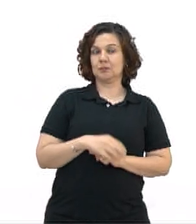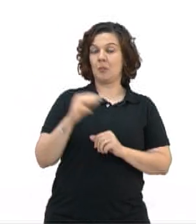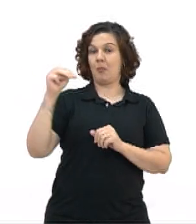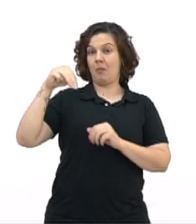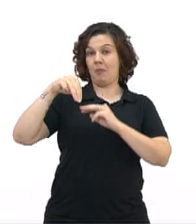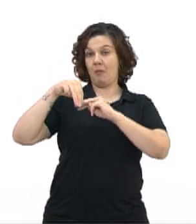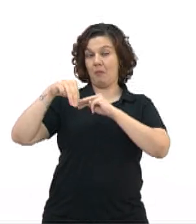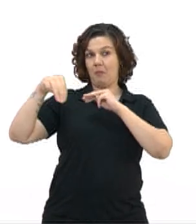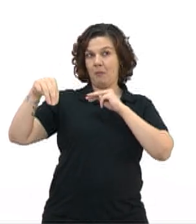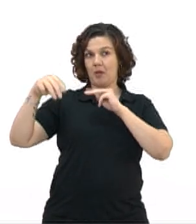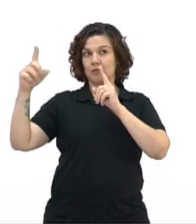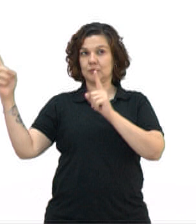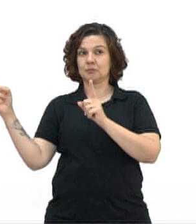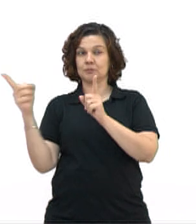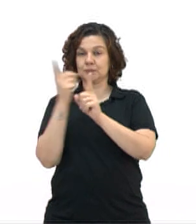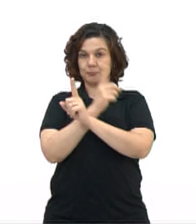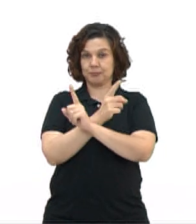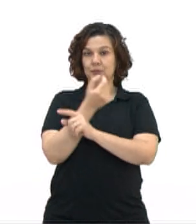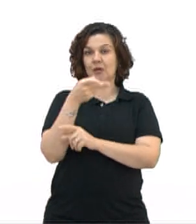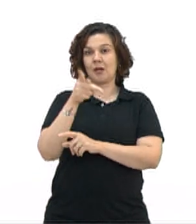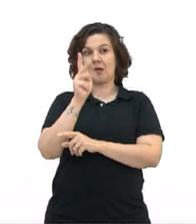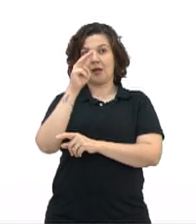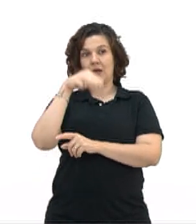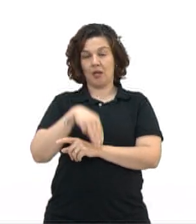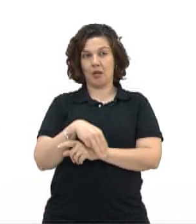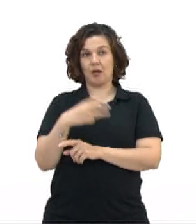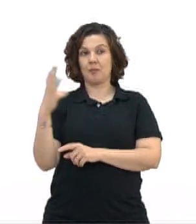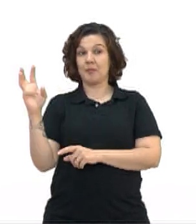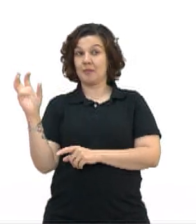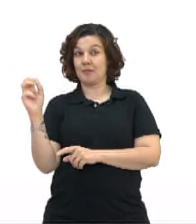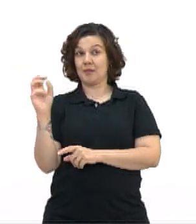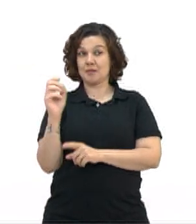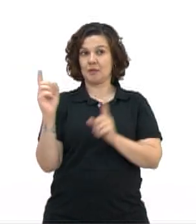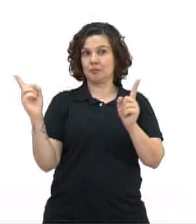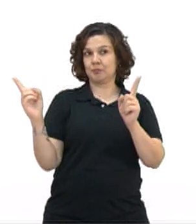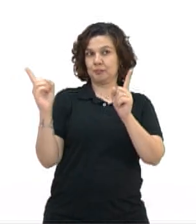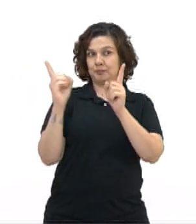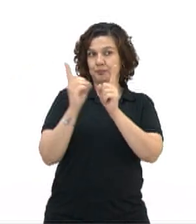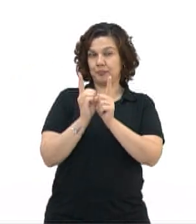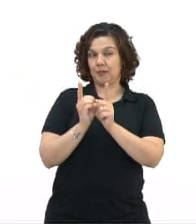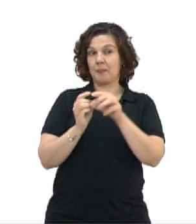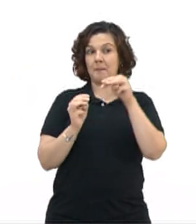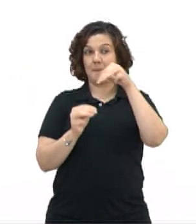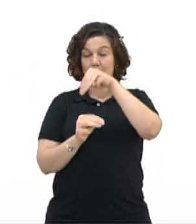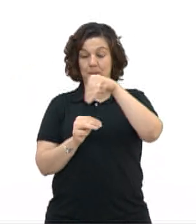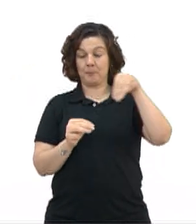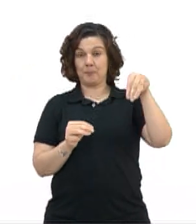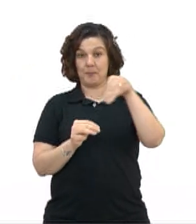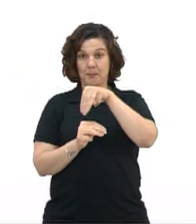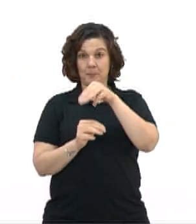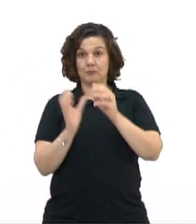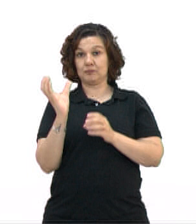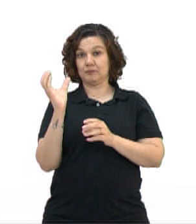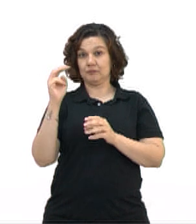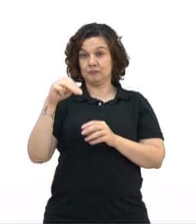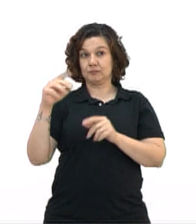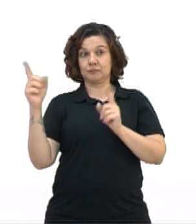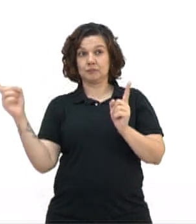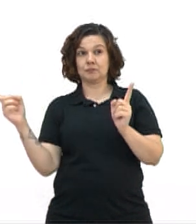em metros e ele vai para quilômetros, 3 zeros desaparecem. Quando o número está em